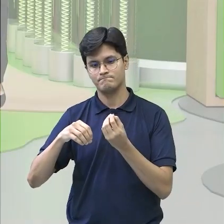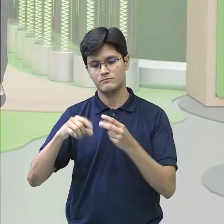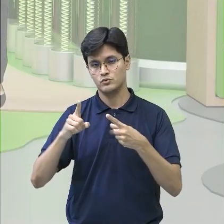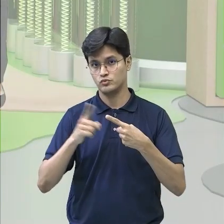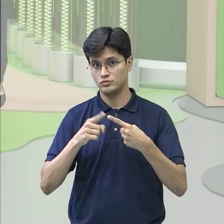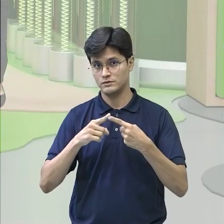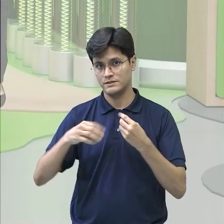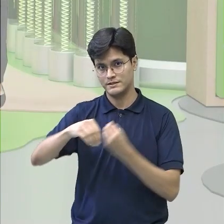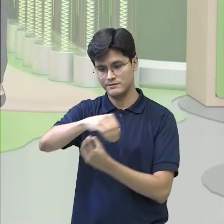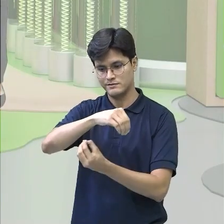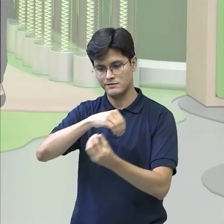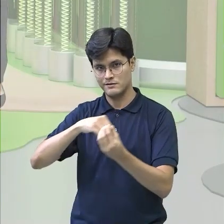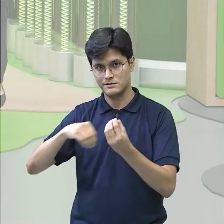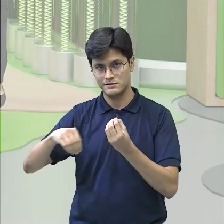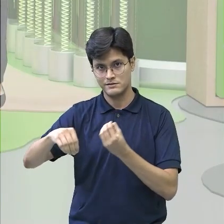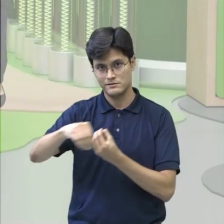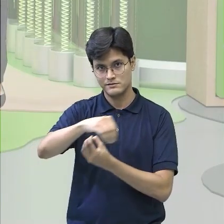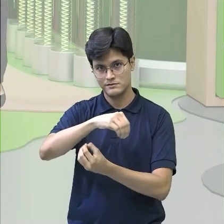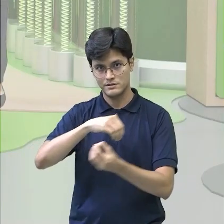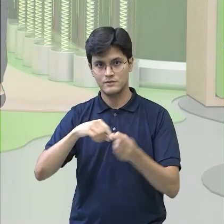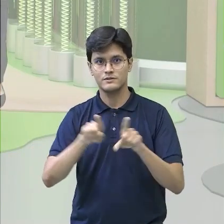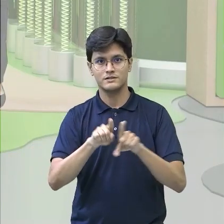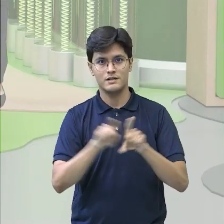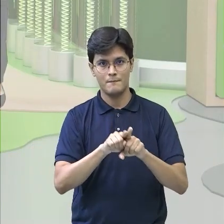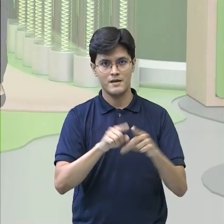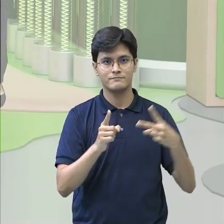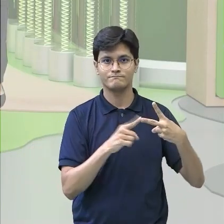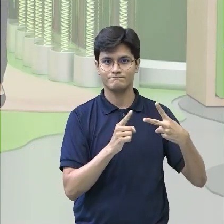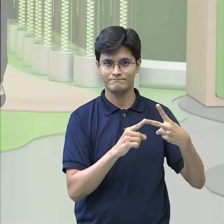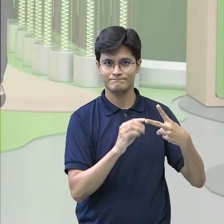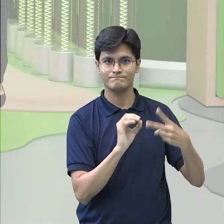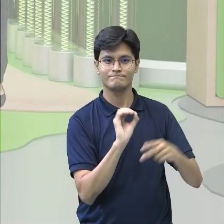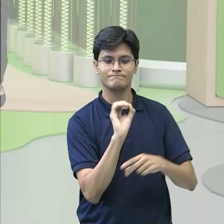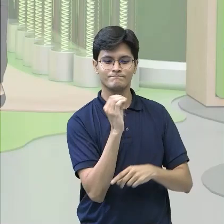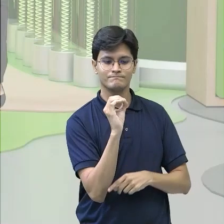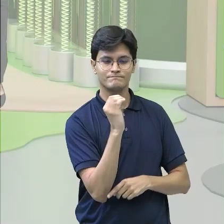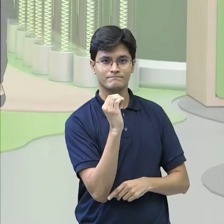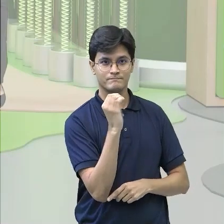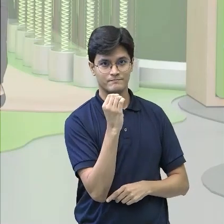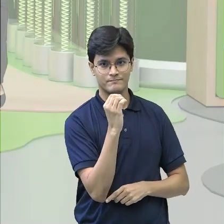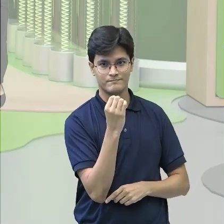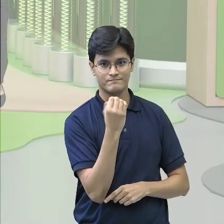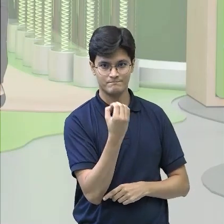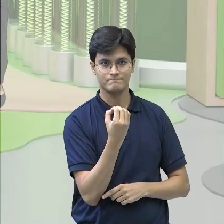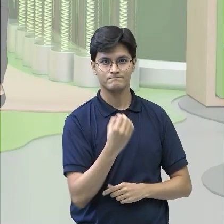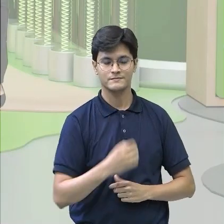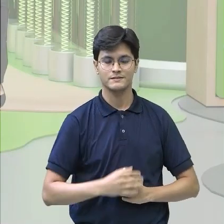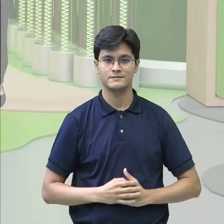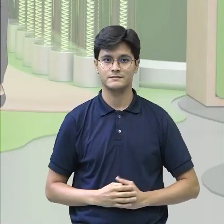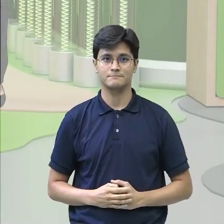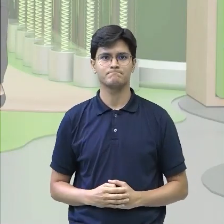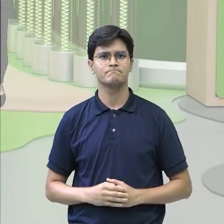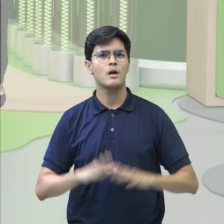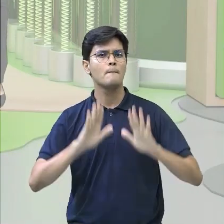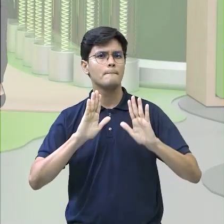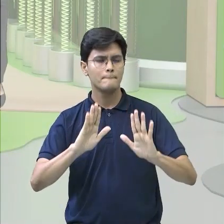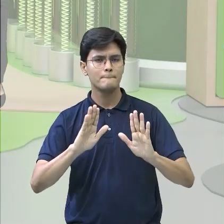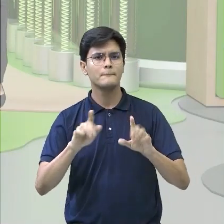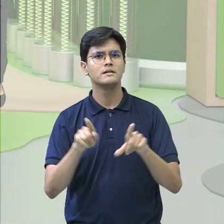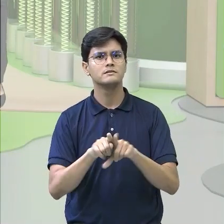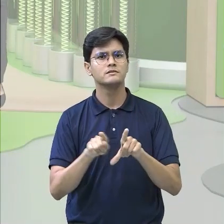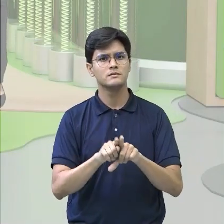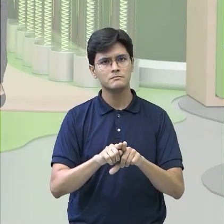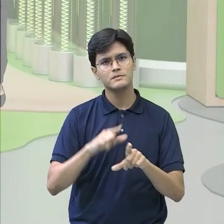redor do Sol, e o movimento de rotação, que é ao redor do próprio eixo, tá? Mas existem aí